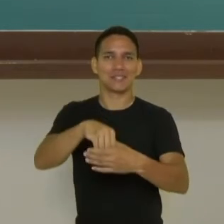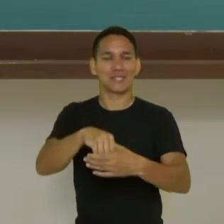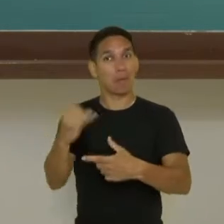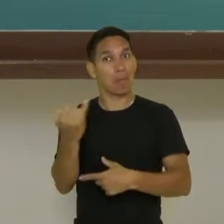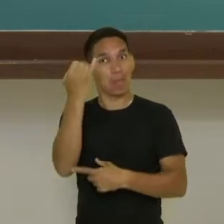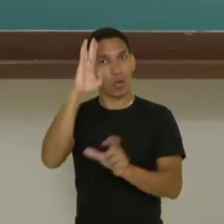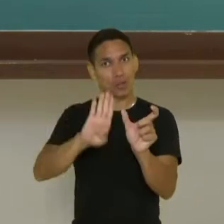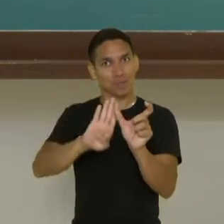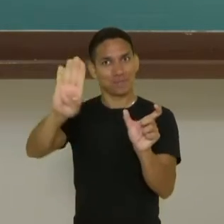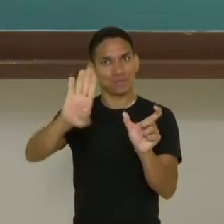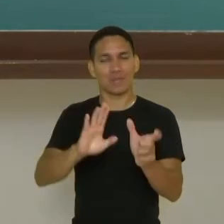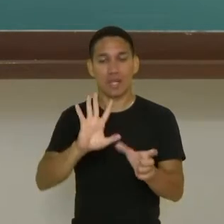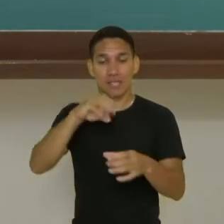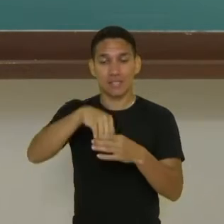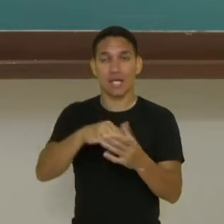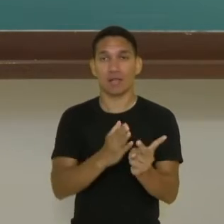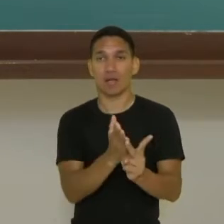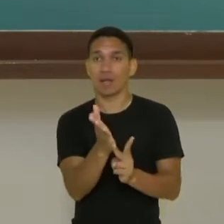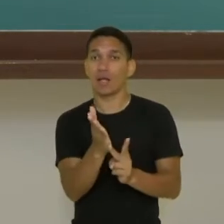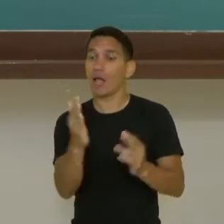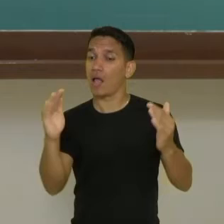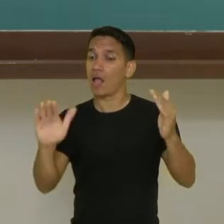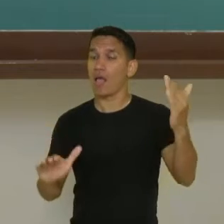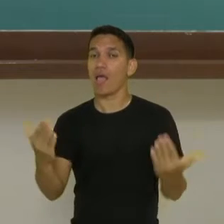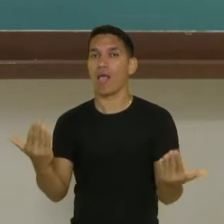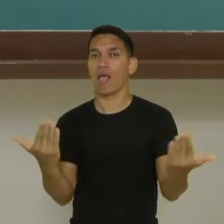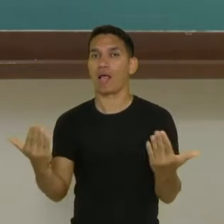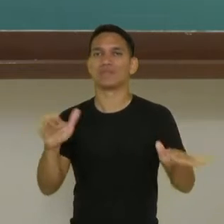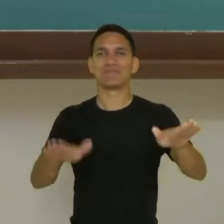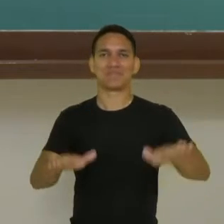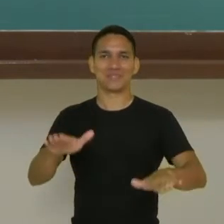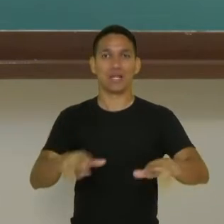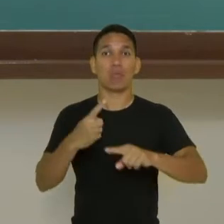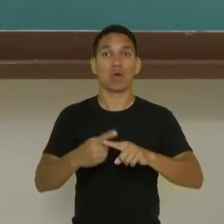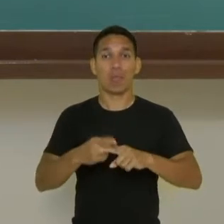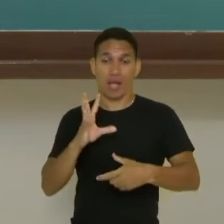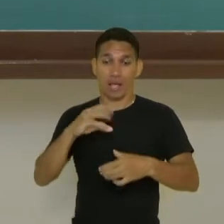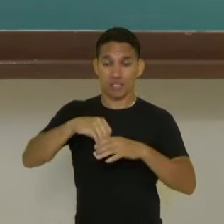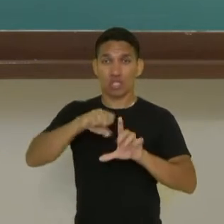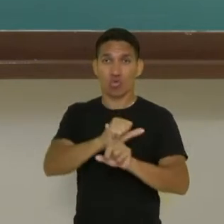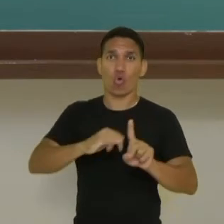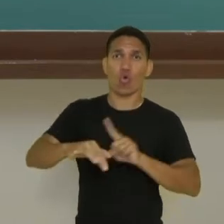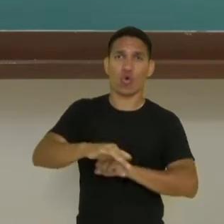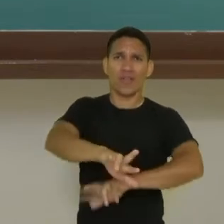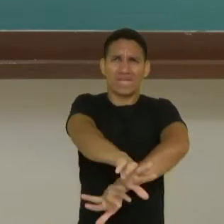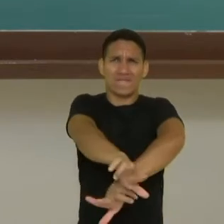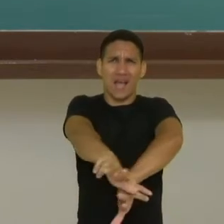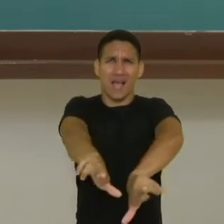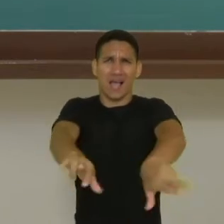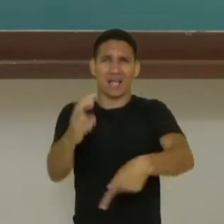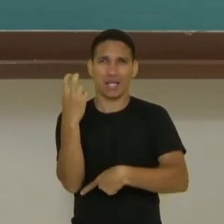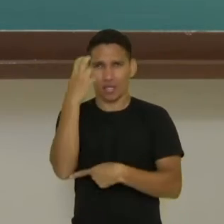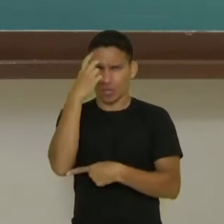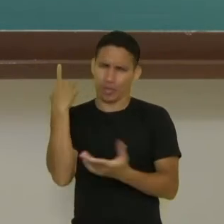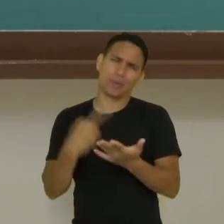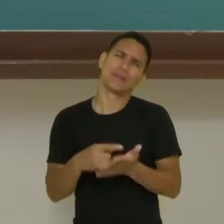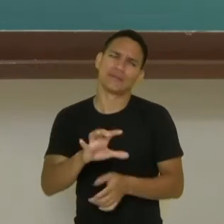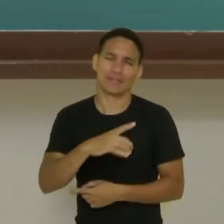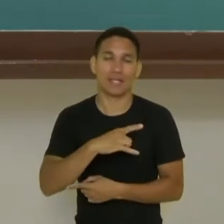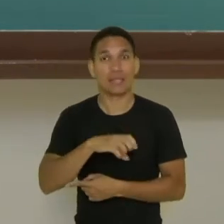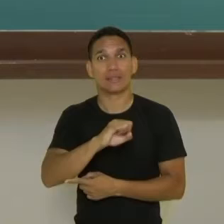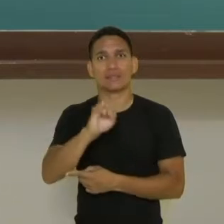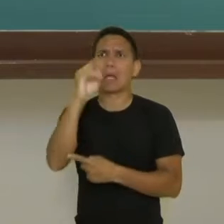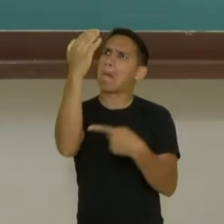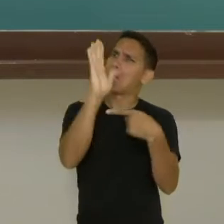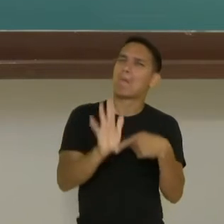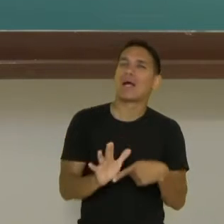relativismo, já que vivemos em uma sociedade multiculturais. Isso é fato. Se a gente pegar o Brasil,